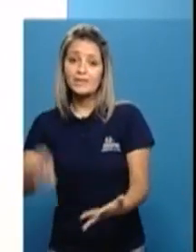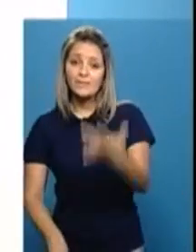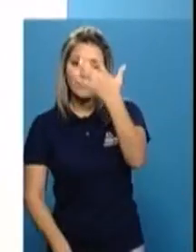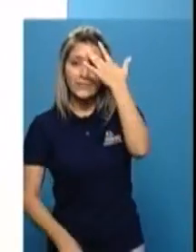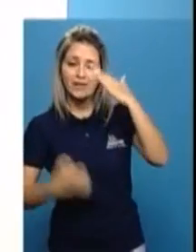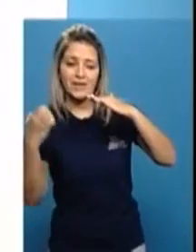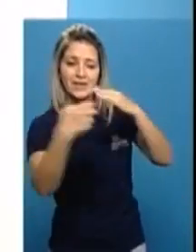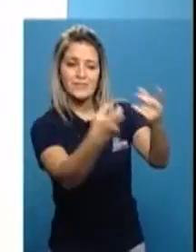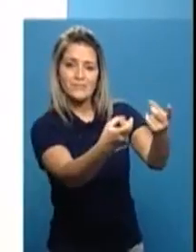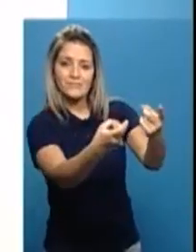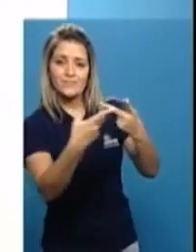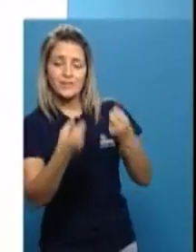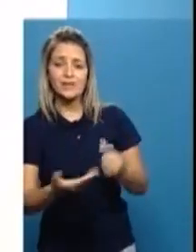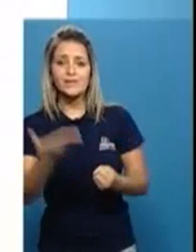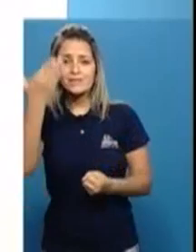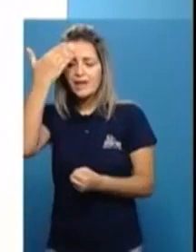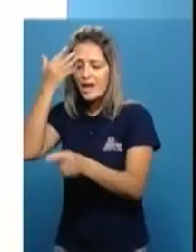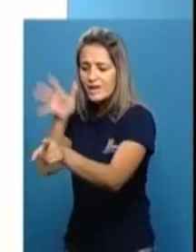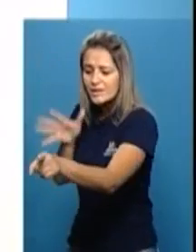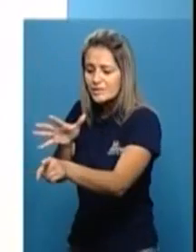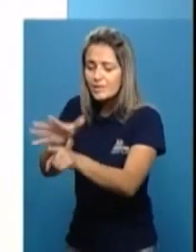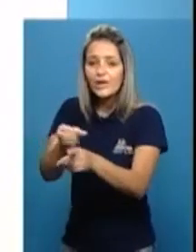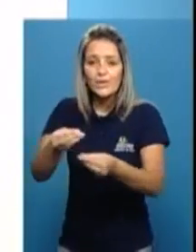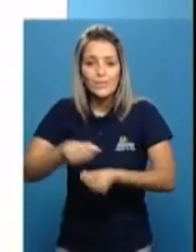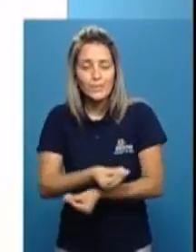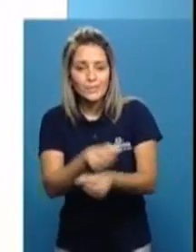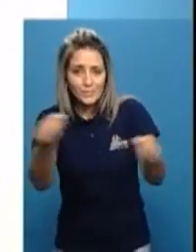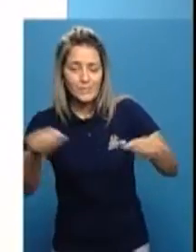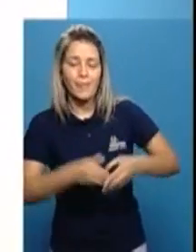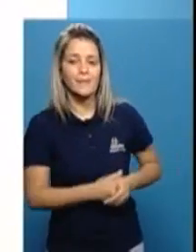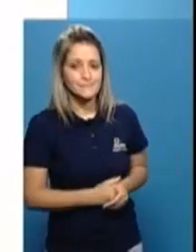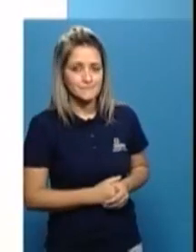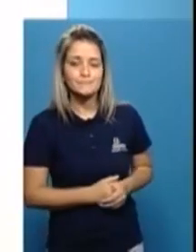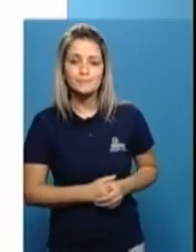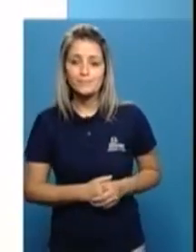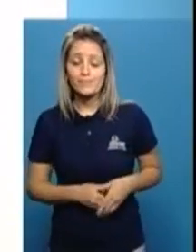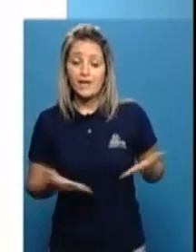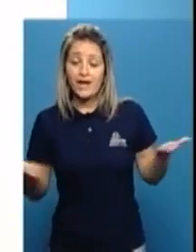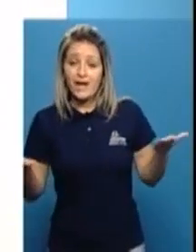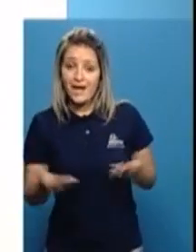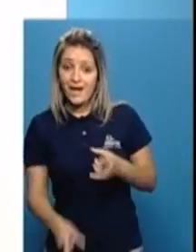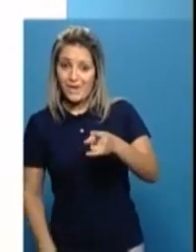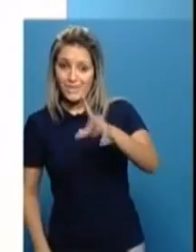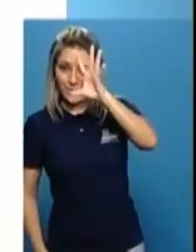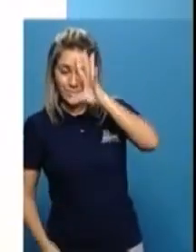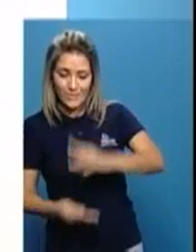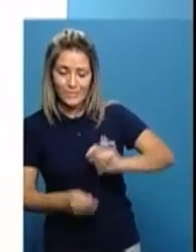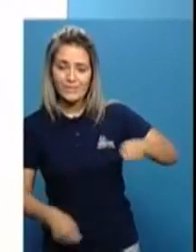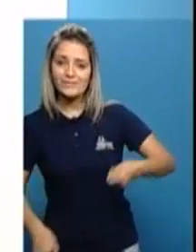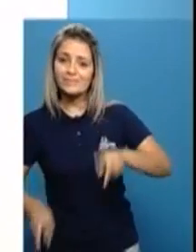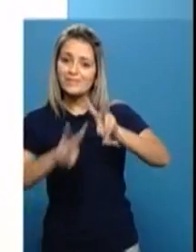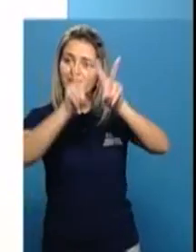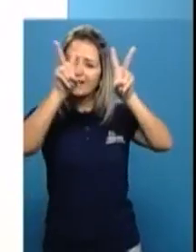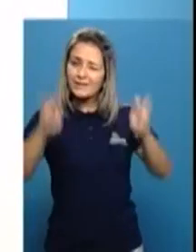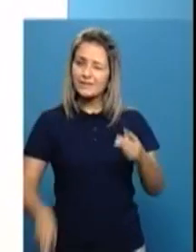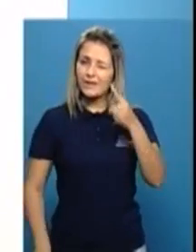fornecedores, gestão de demanda, gestão de distribuição. Agora que já entendemos desse tema,